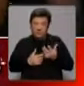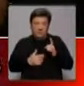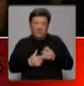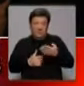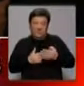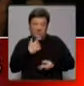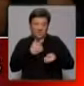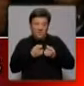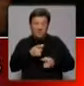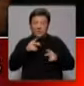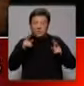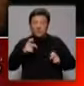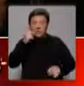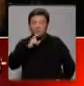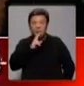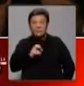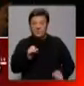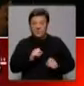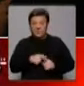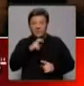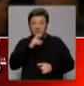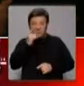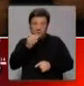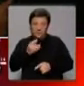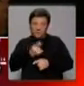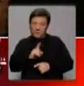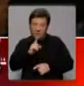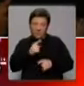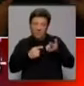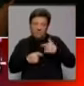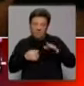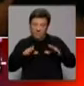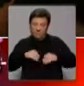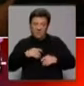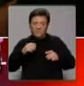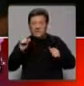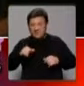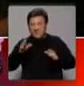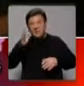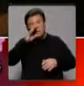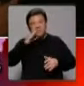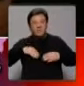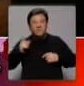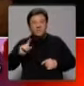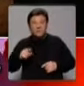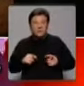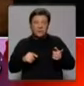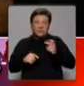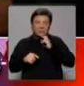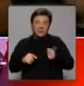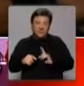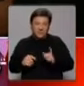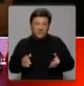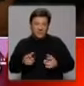vezes nunca tive uma resposta a resposta é sempre a mesma não não eles vão aceitar sim tá bem mas e se não aceitarem Eles não respondem a esta